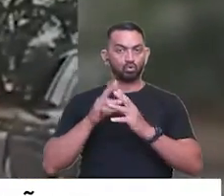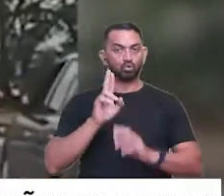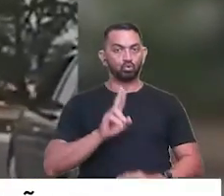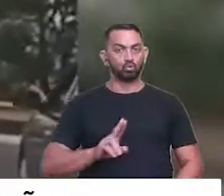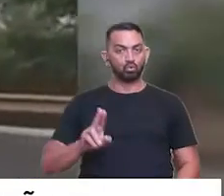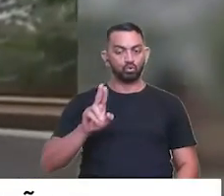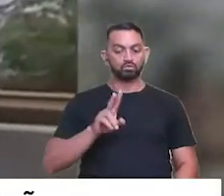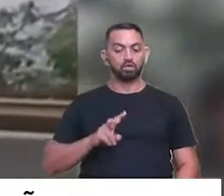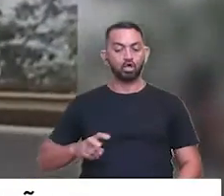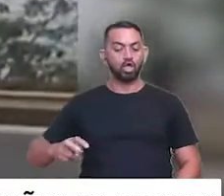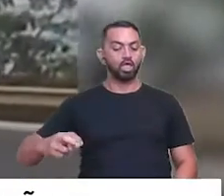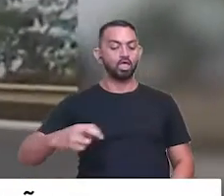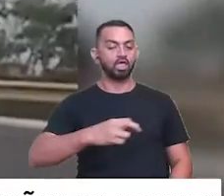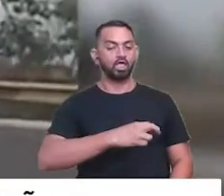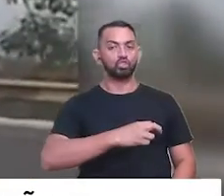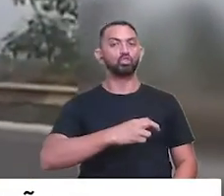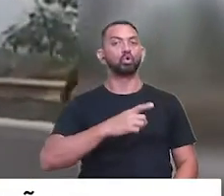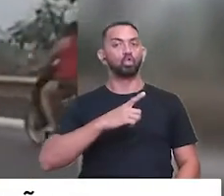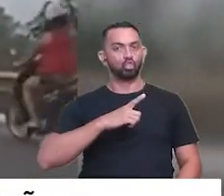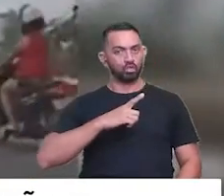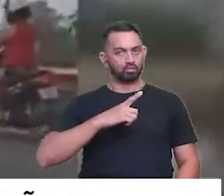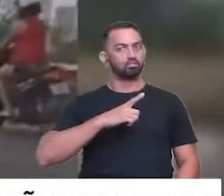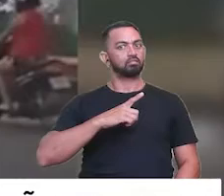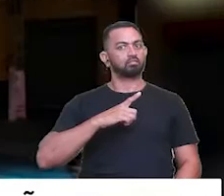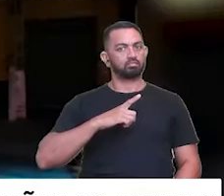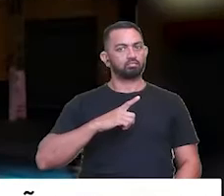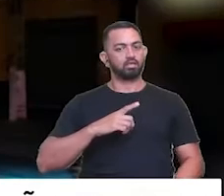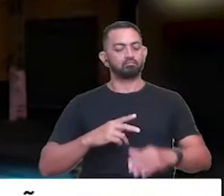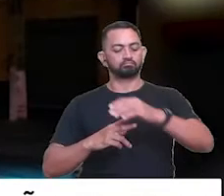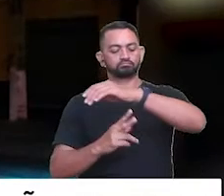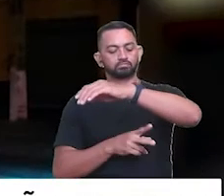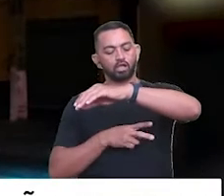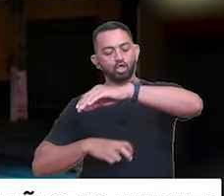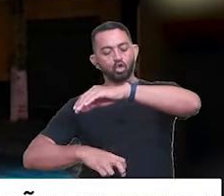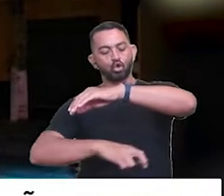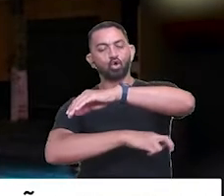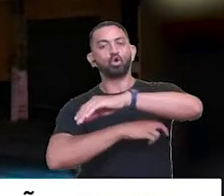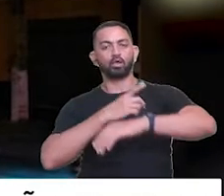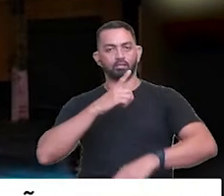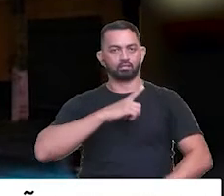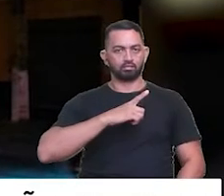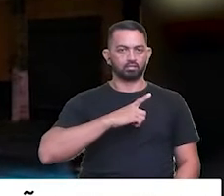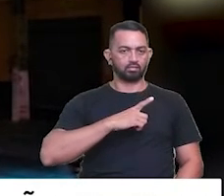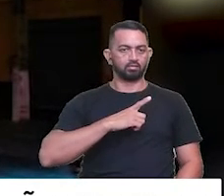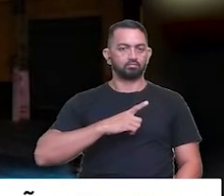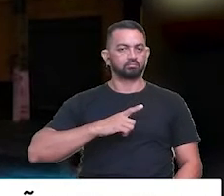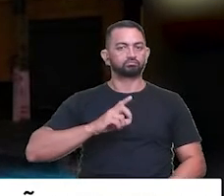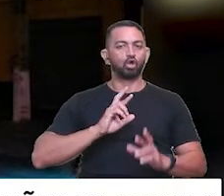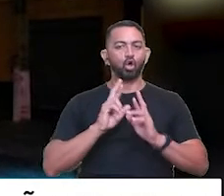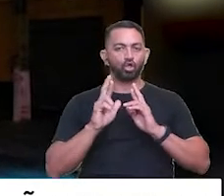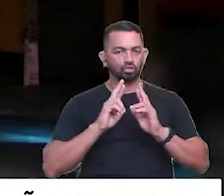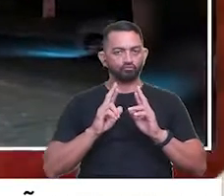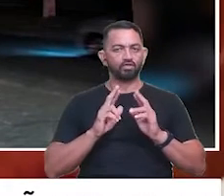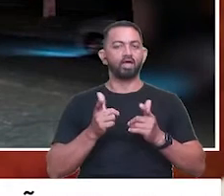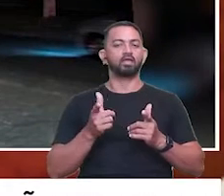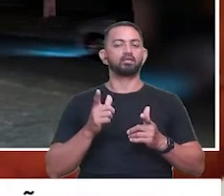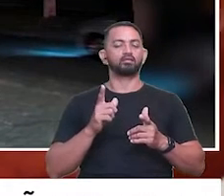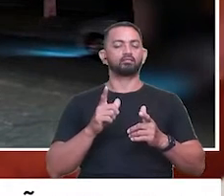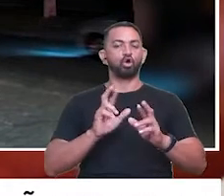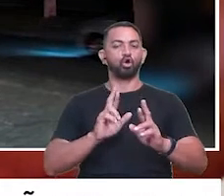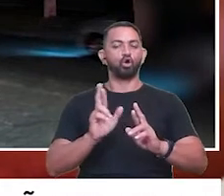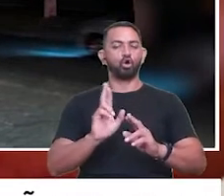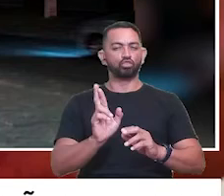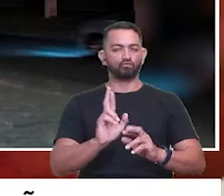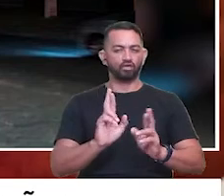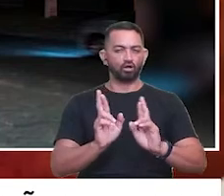é que esses caminhões eles utilizem os retornos em frente à das concessionárias Renault e também próximo a antiga rodoviária em frente à subestação